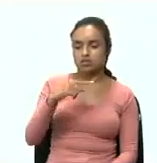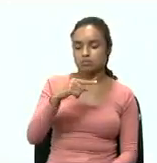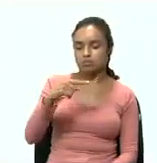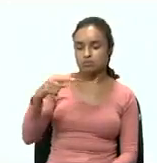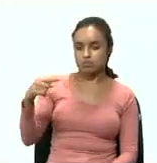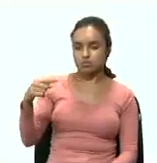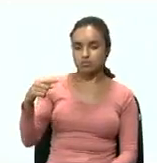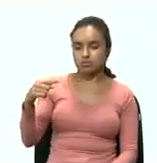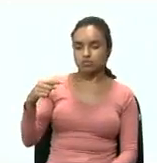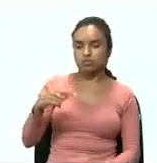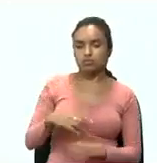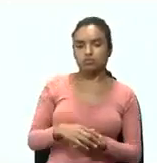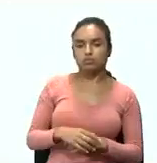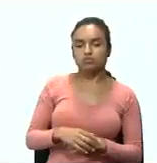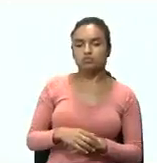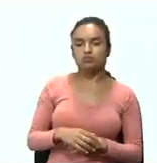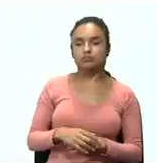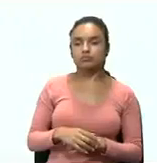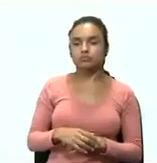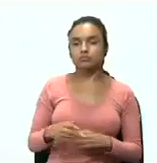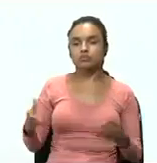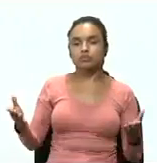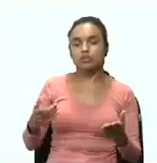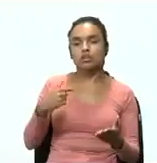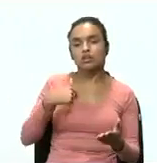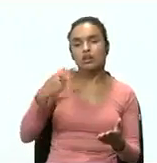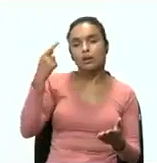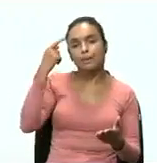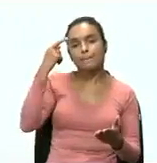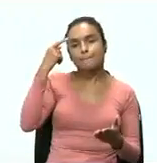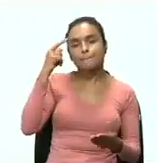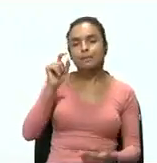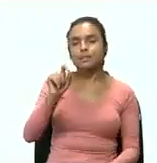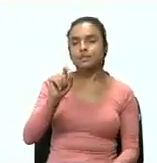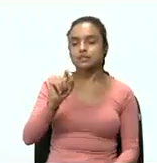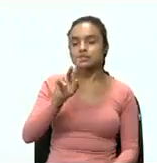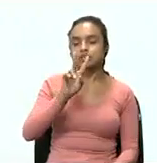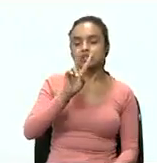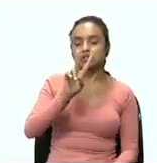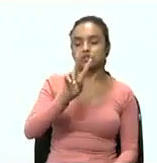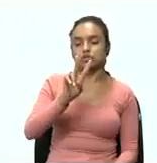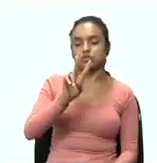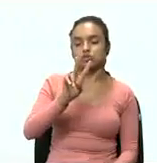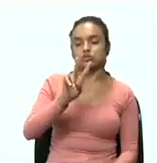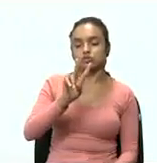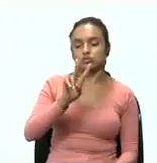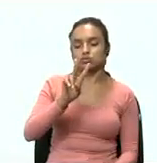menos, e nesse caso agora eu vou pensar 2